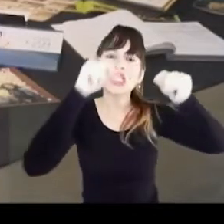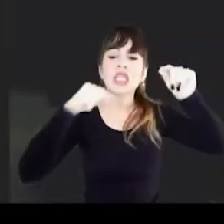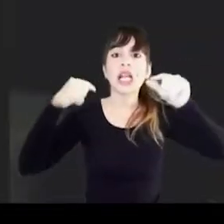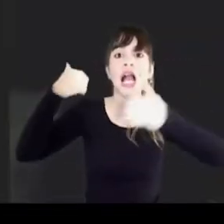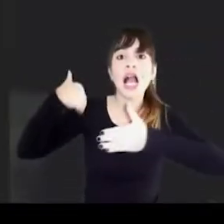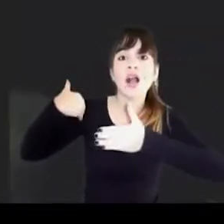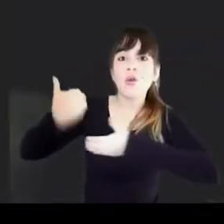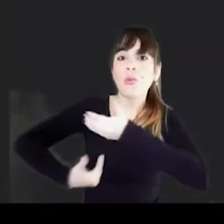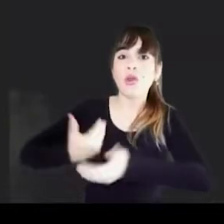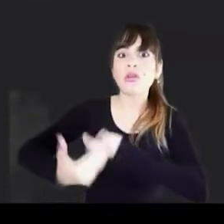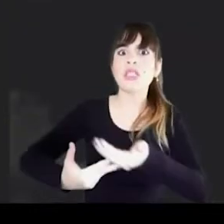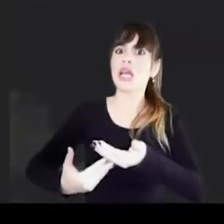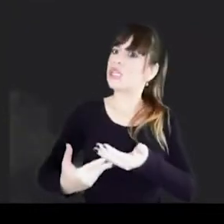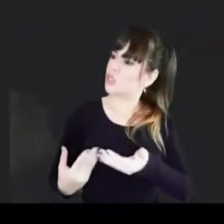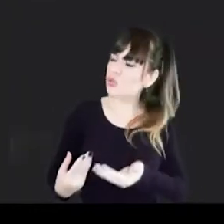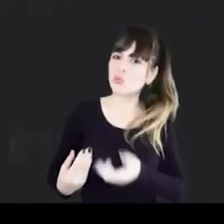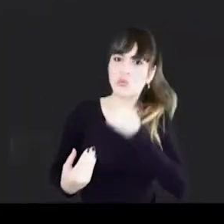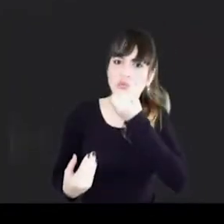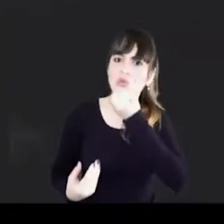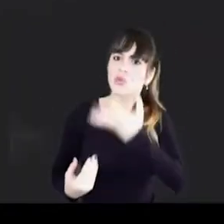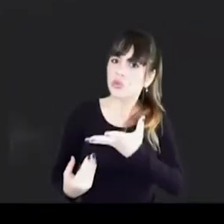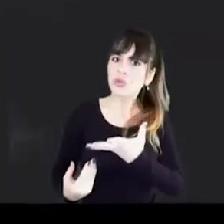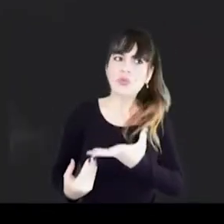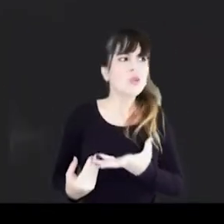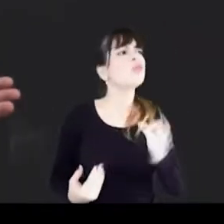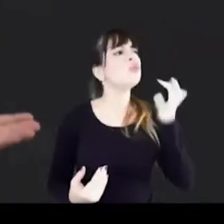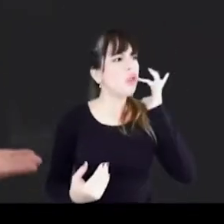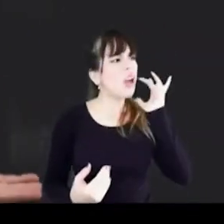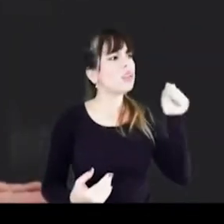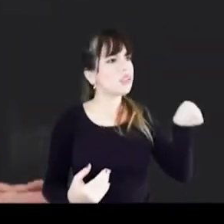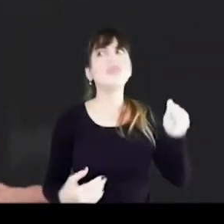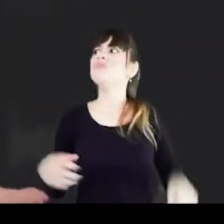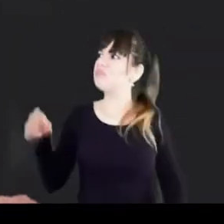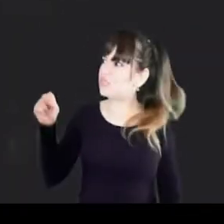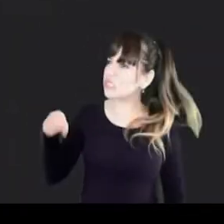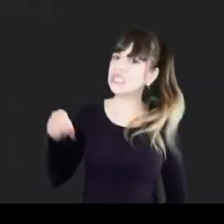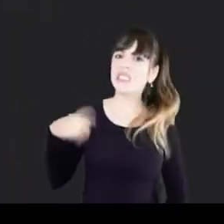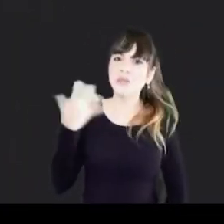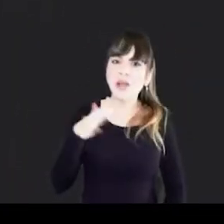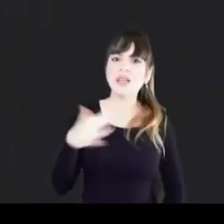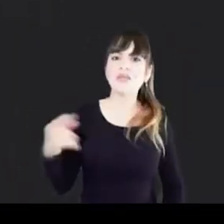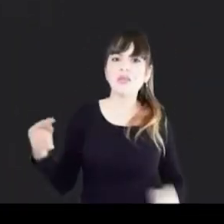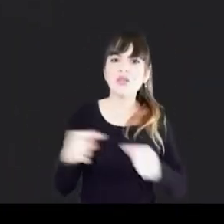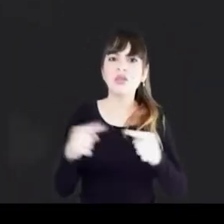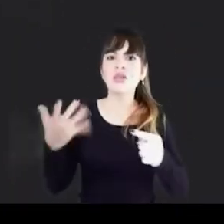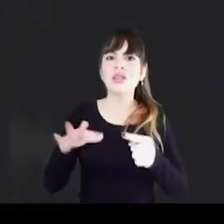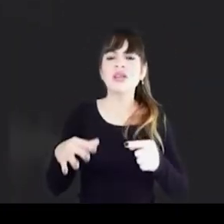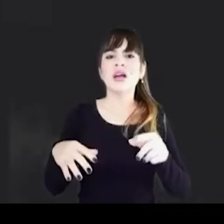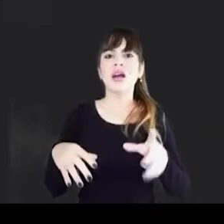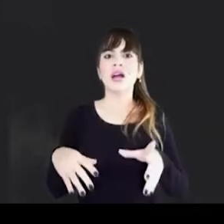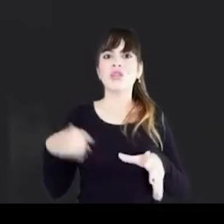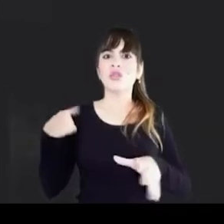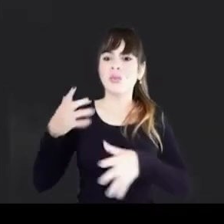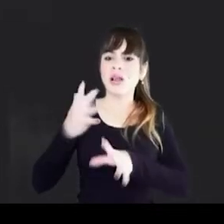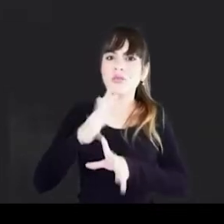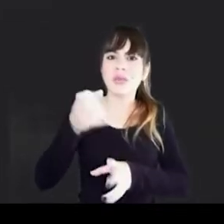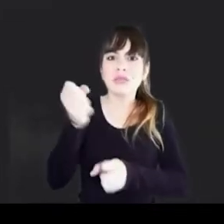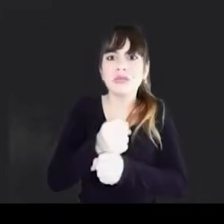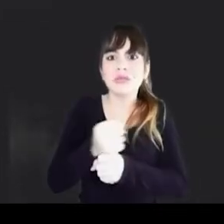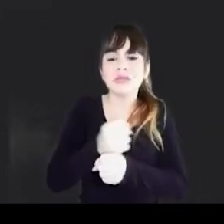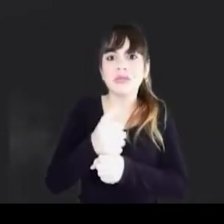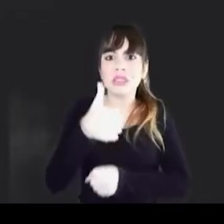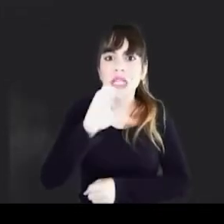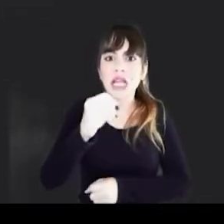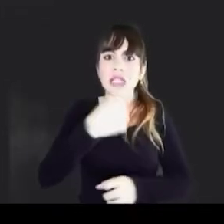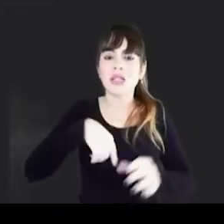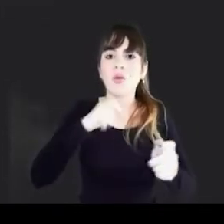da Estrela foi um processo, teve uma vida longa. Teve o quê? Teve, gente, quase recentemente com o Ensaio para um Silêncio, que teve